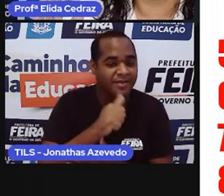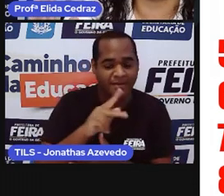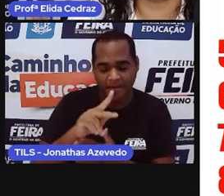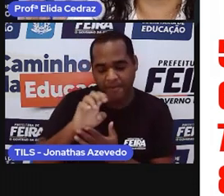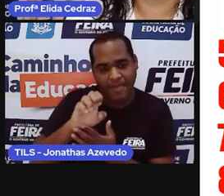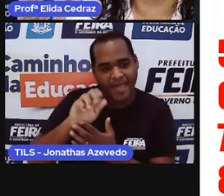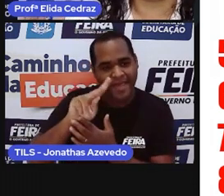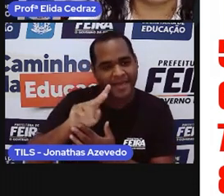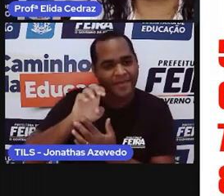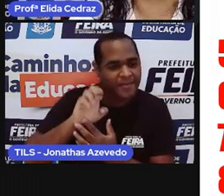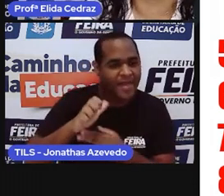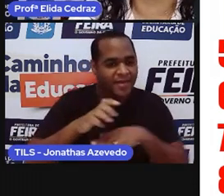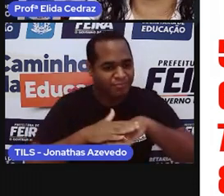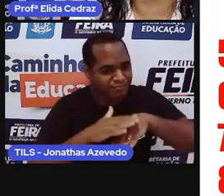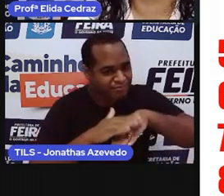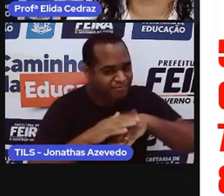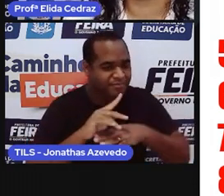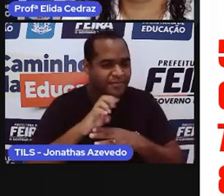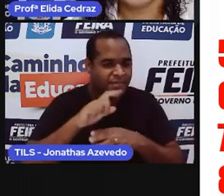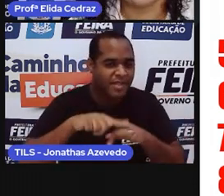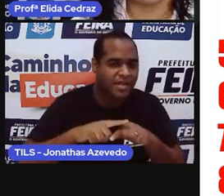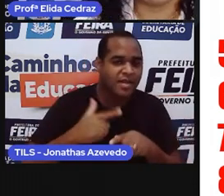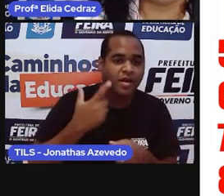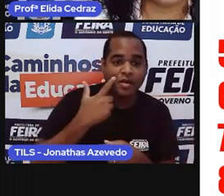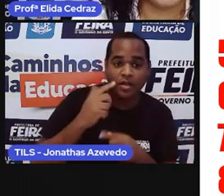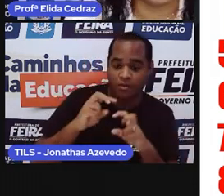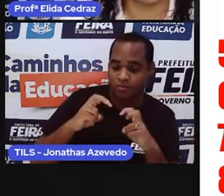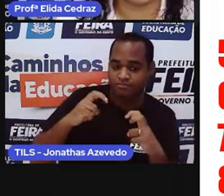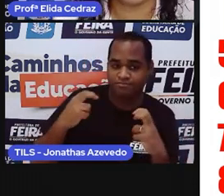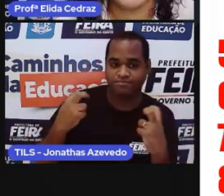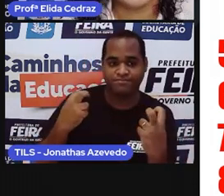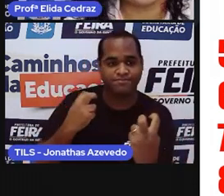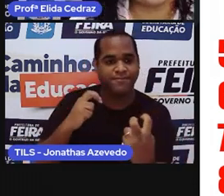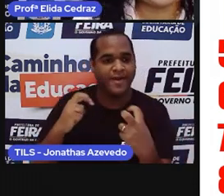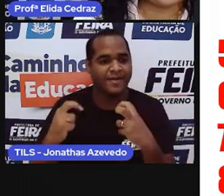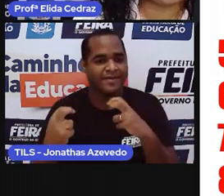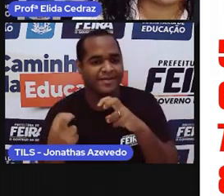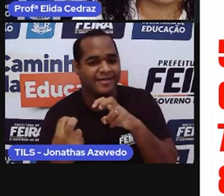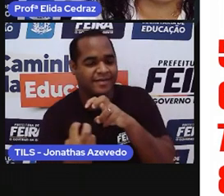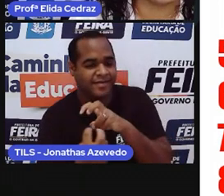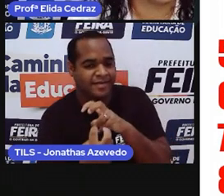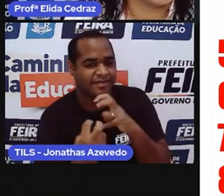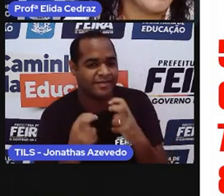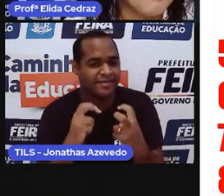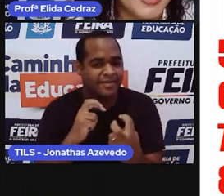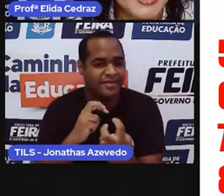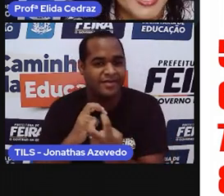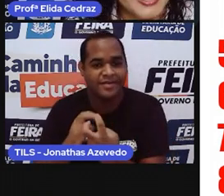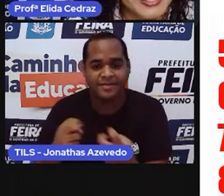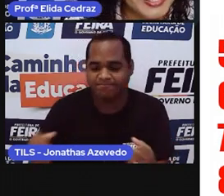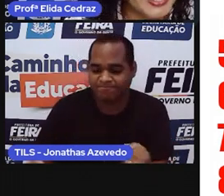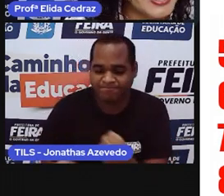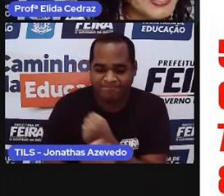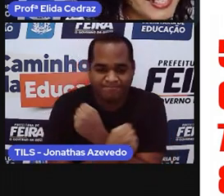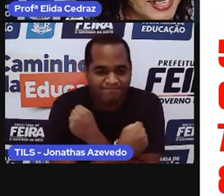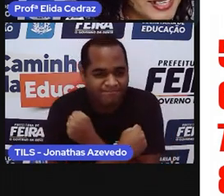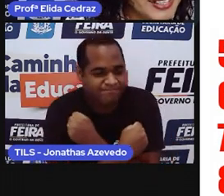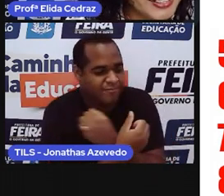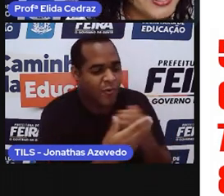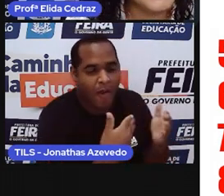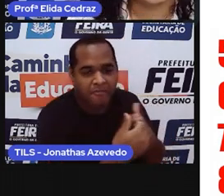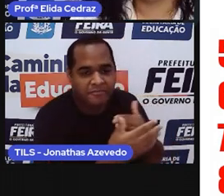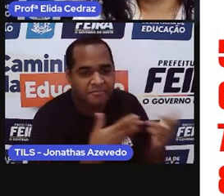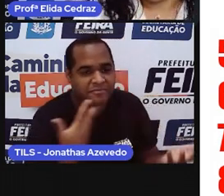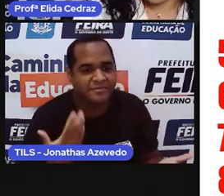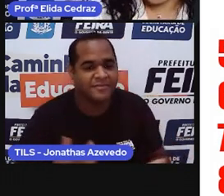menina, pé, pé, pé, ó menina, roda, roda, roda, menina, abraçarei quem